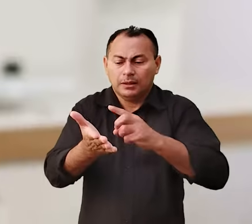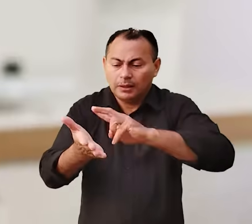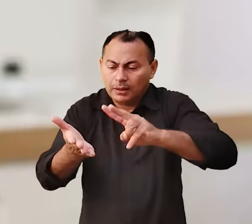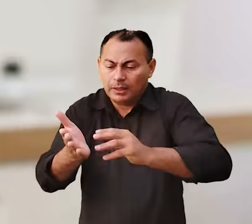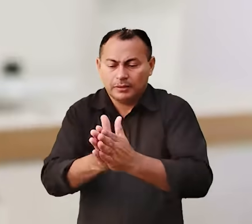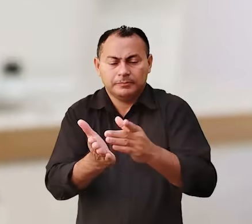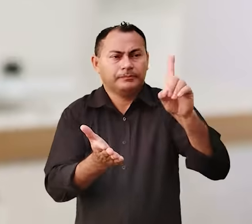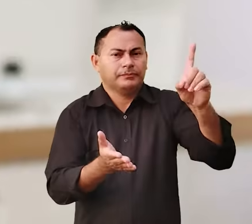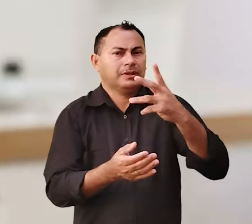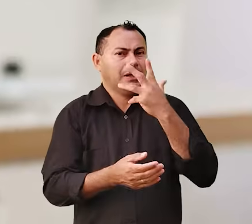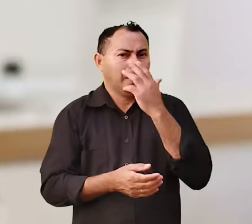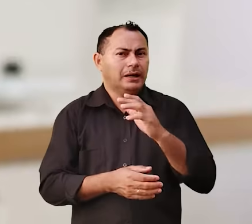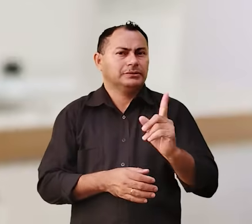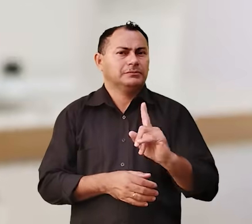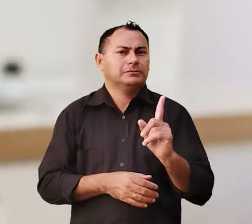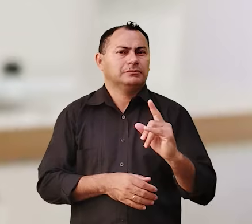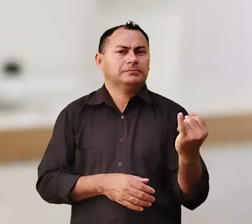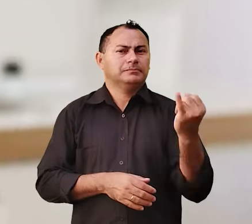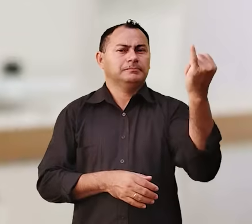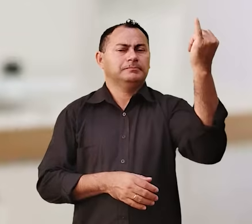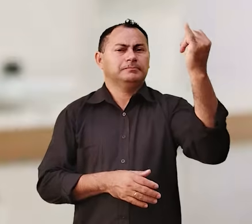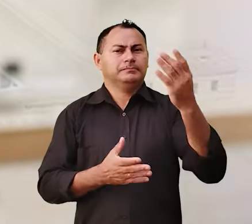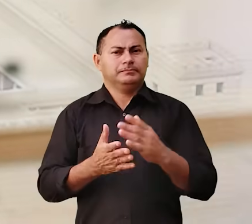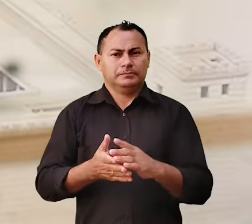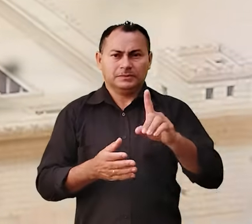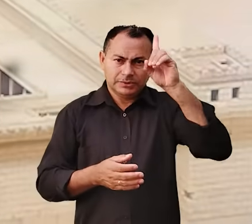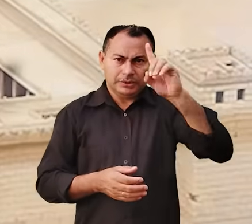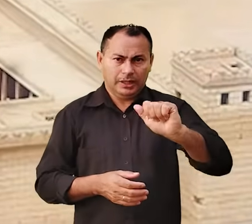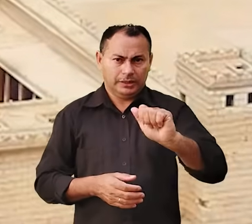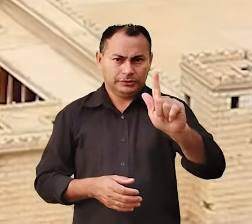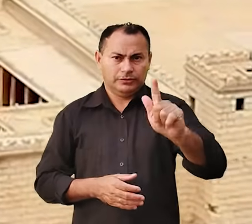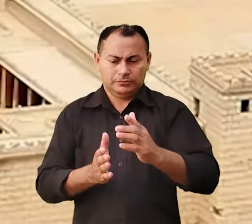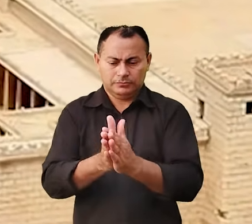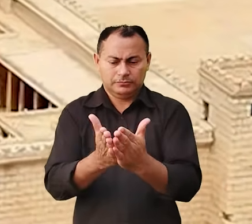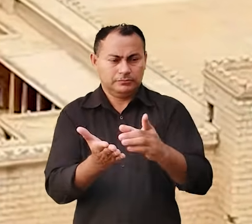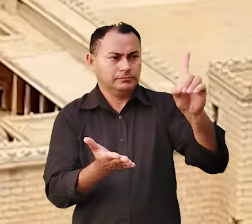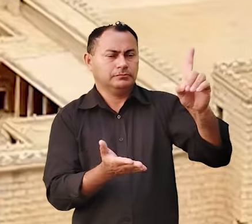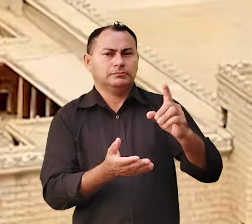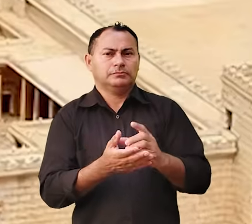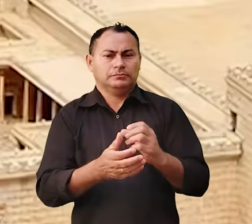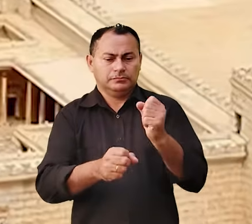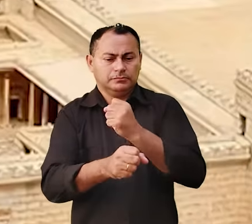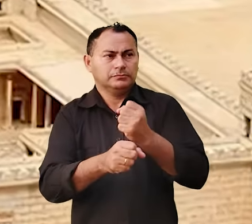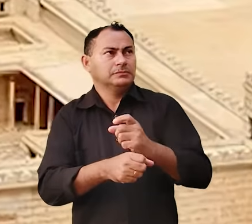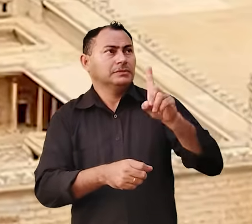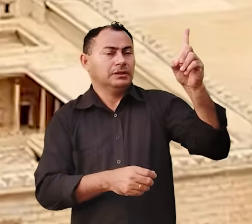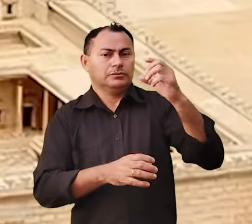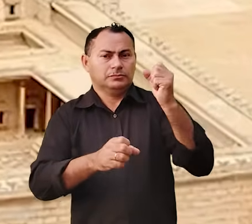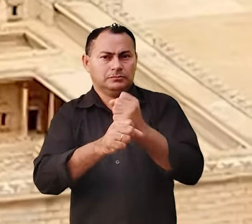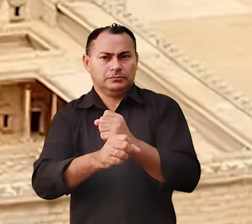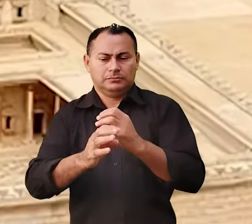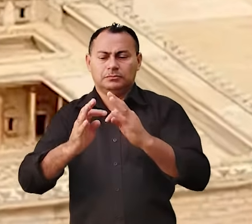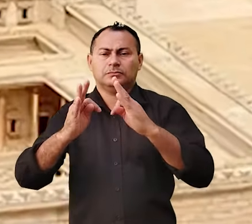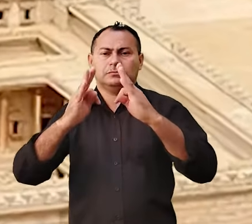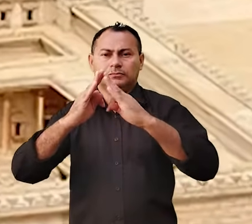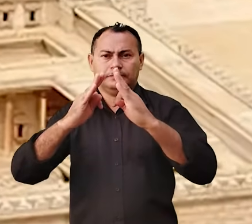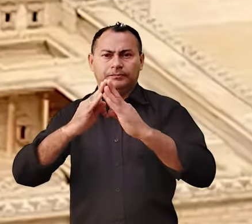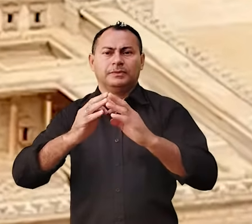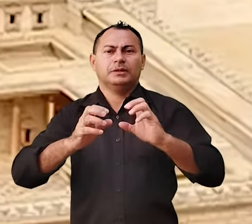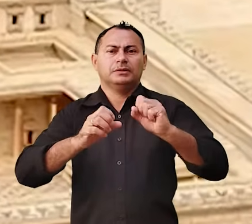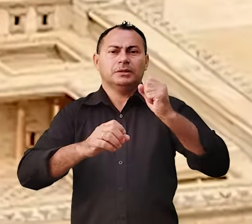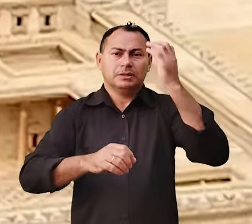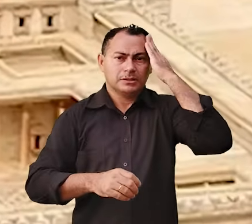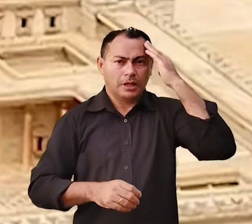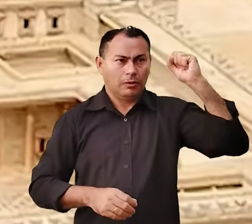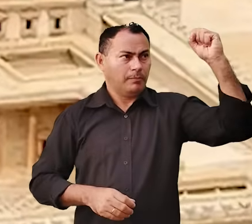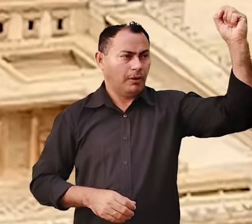não acha que ela seja tão importante. Nos dias de Ageu, a obra de Deus consistia na reconstrução do Templo